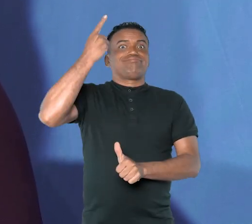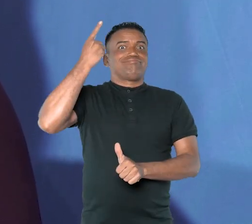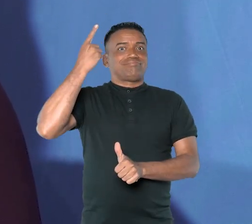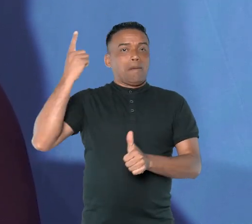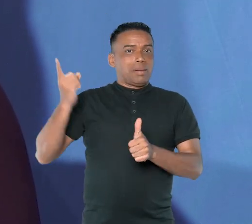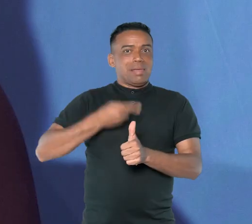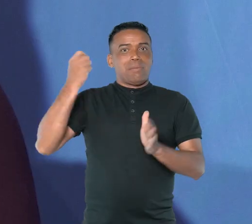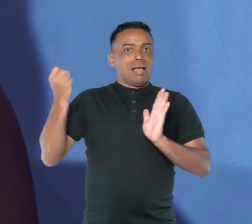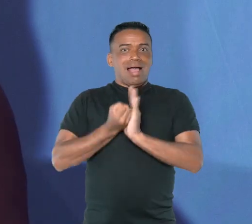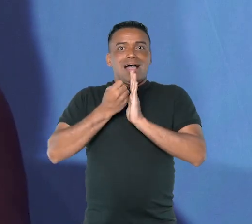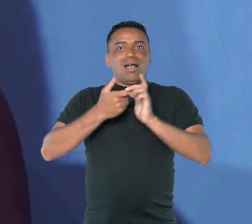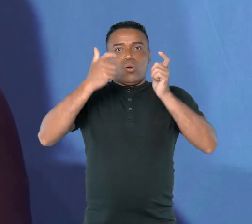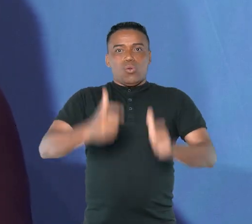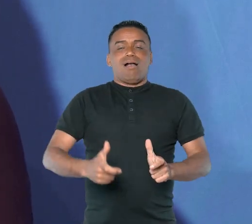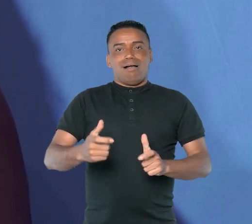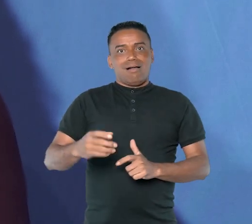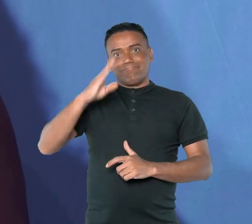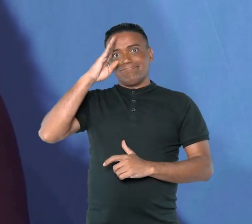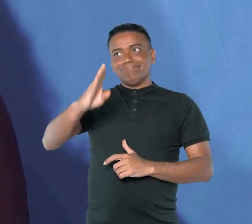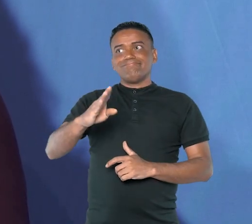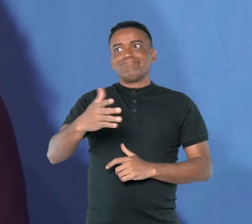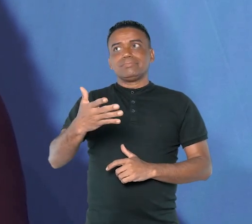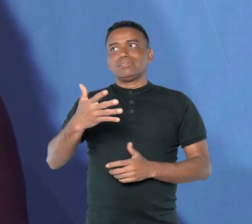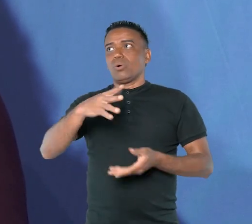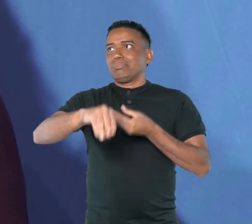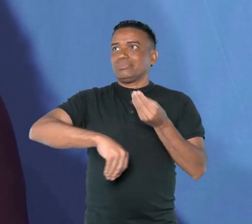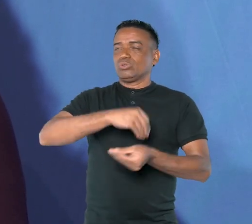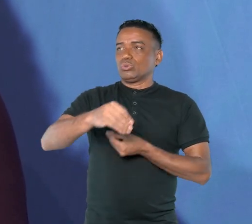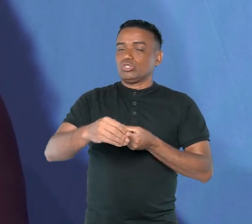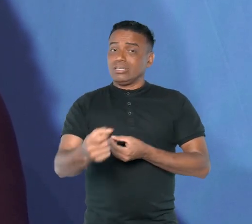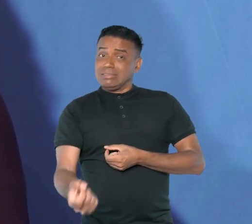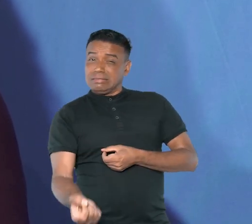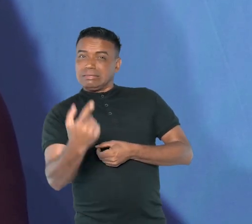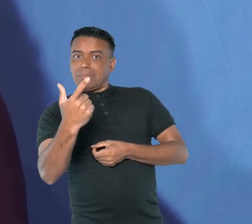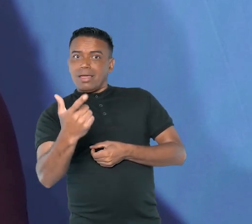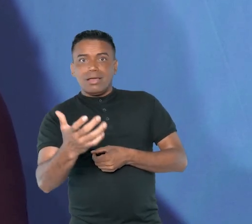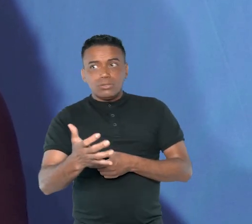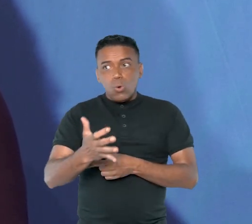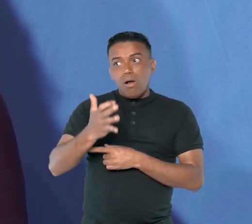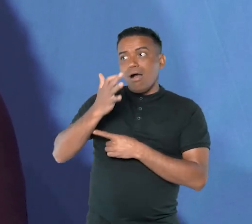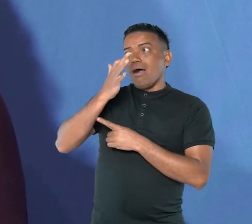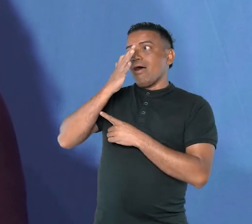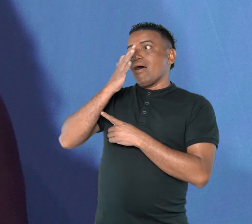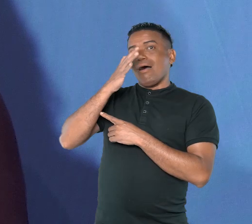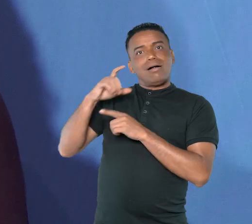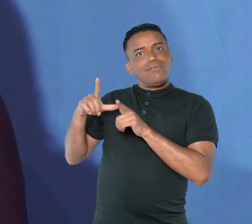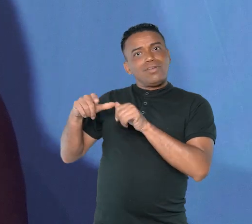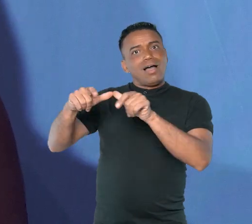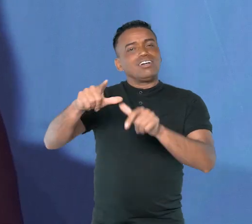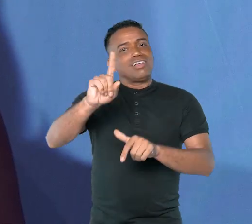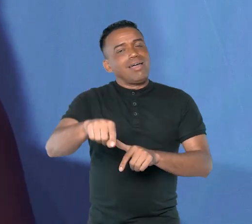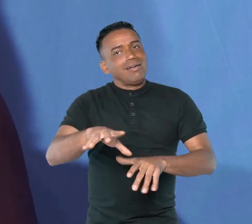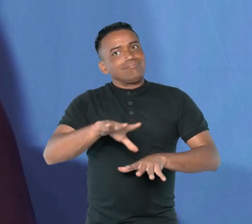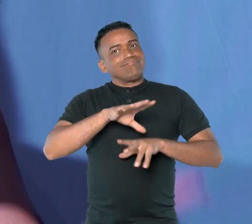desse misto de estranhamento e deslumbramento que é a viagem, né?